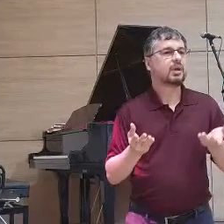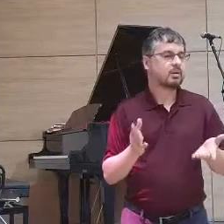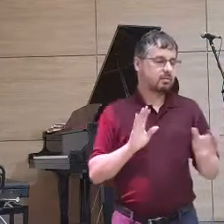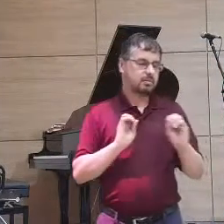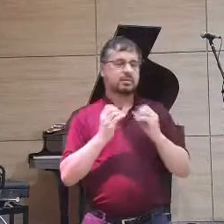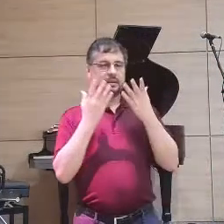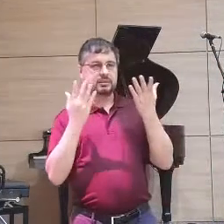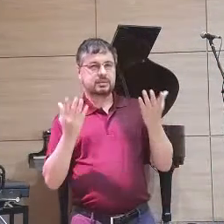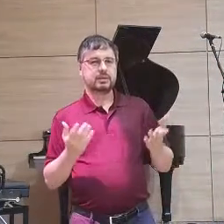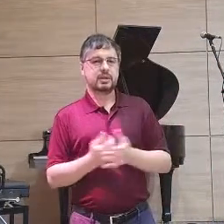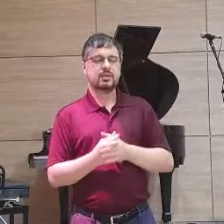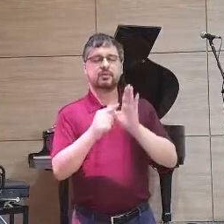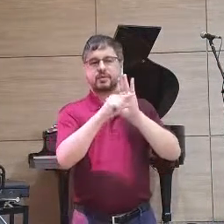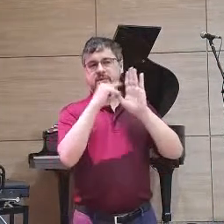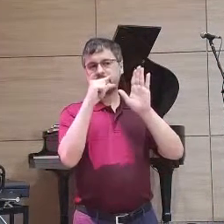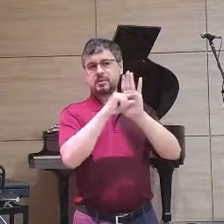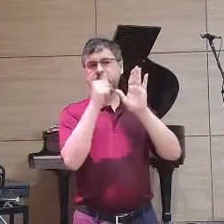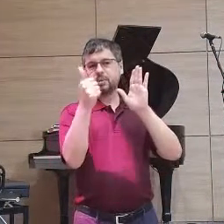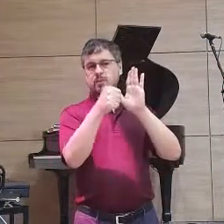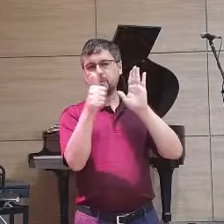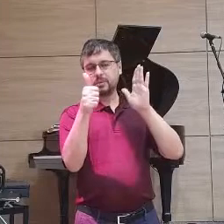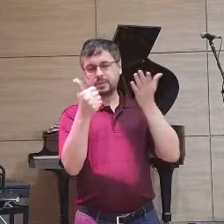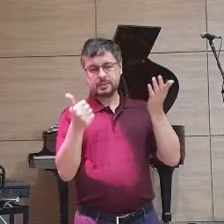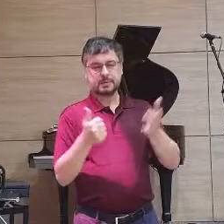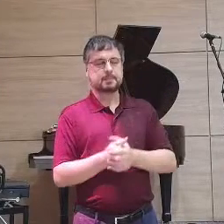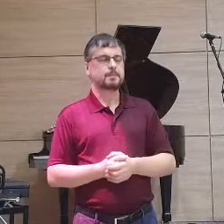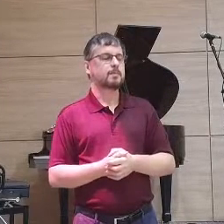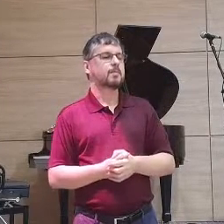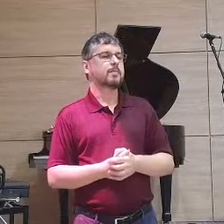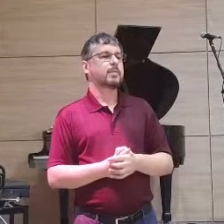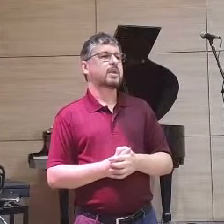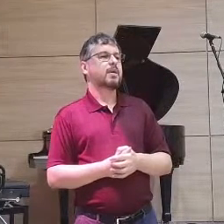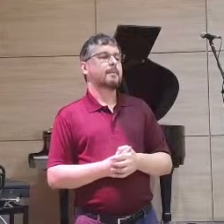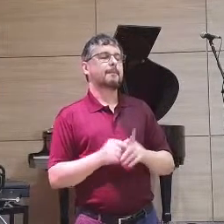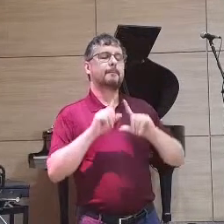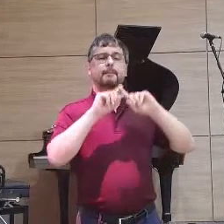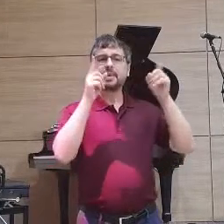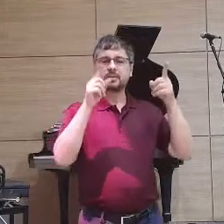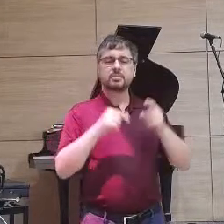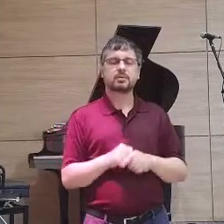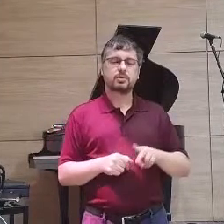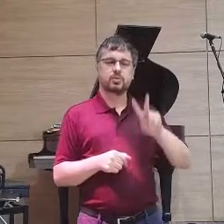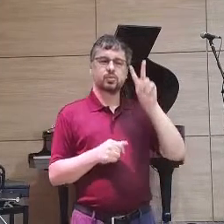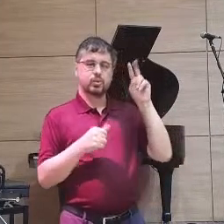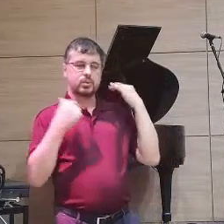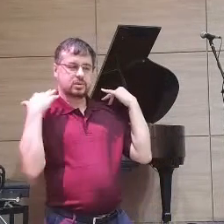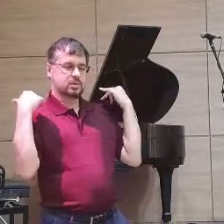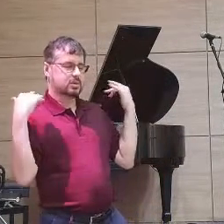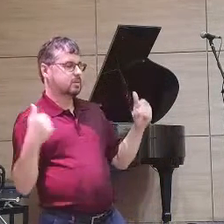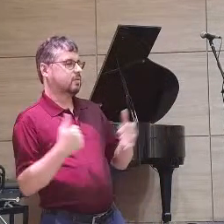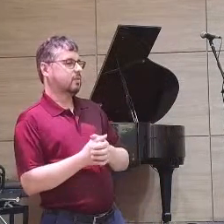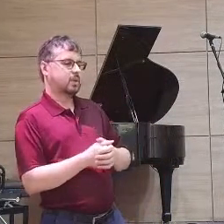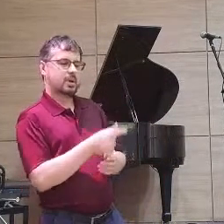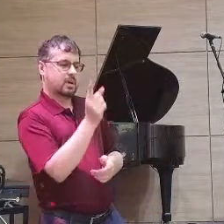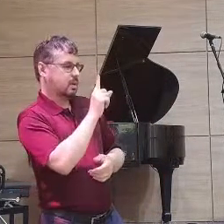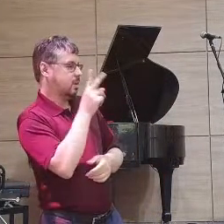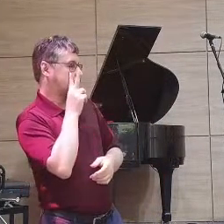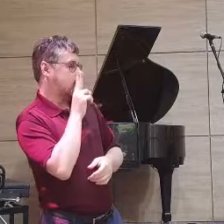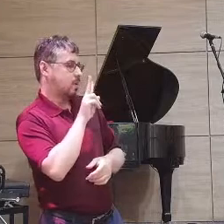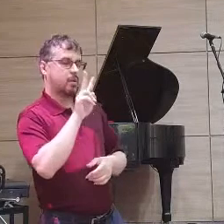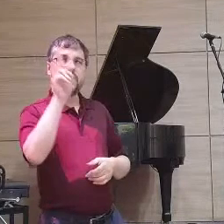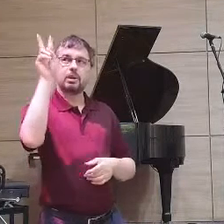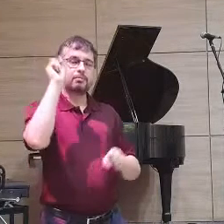que tá acontecendo ali no Versículo 9 do Versículo 11 mas aí os os anjos dizem e não fiquem